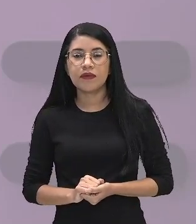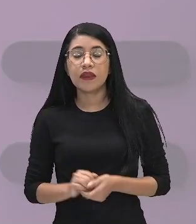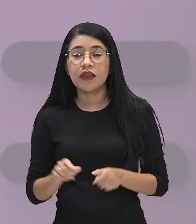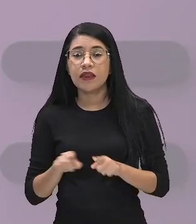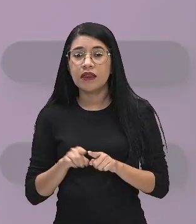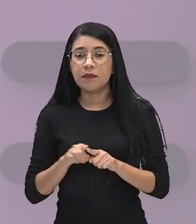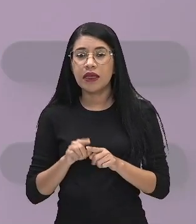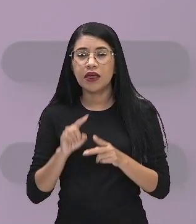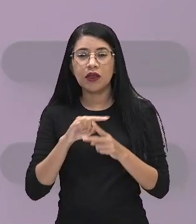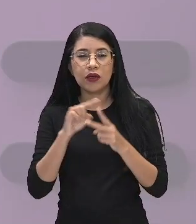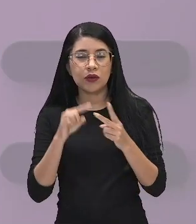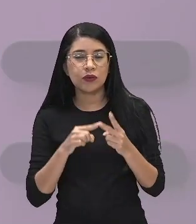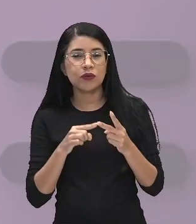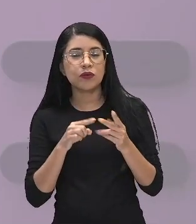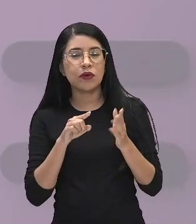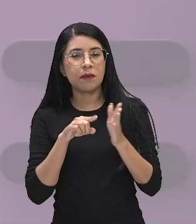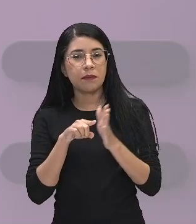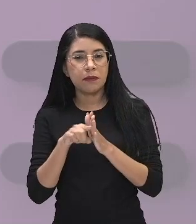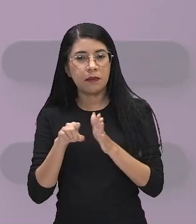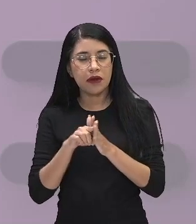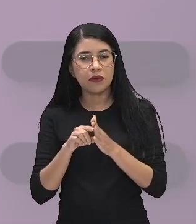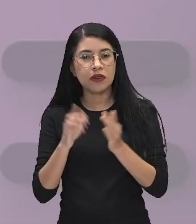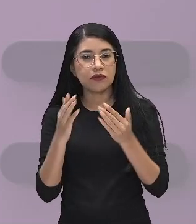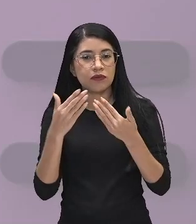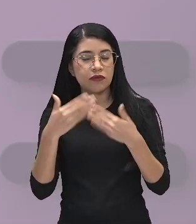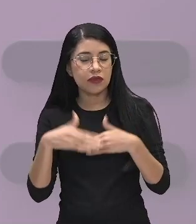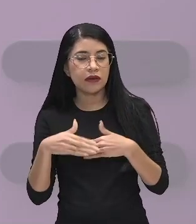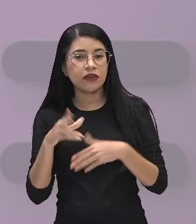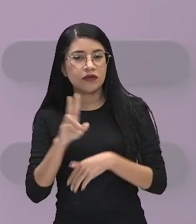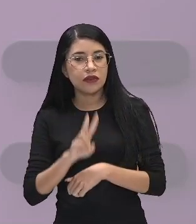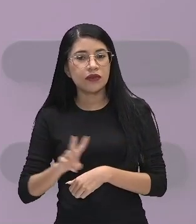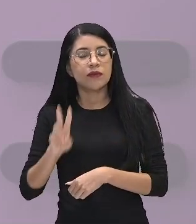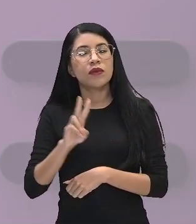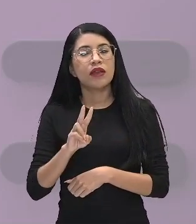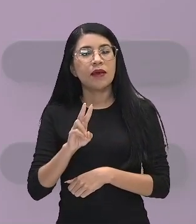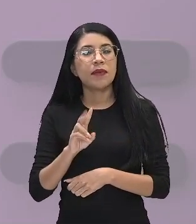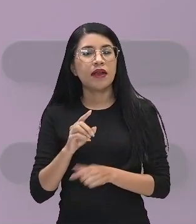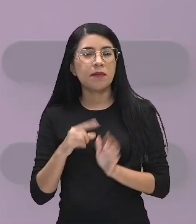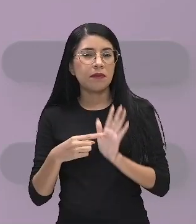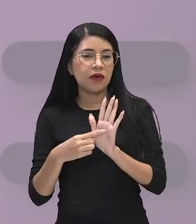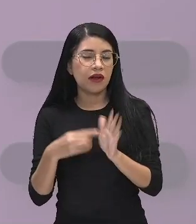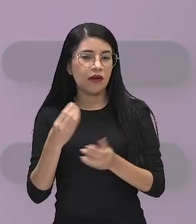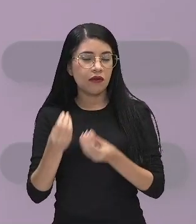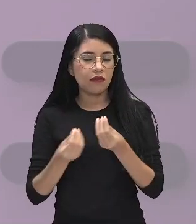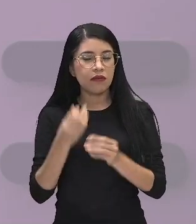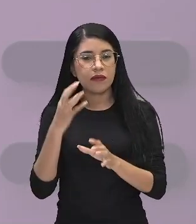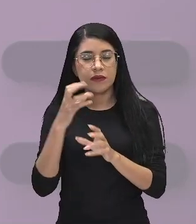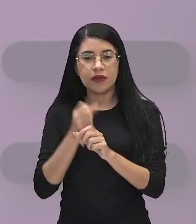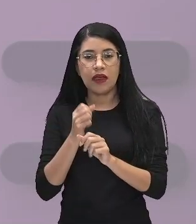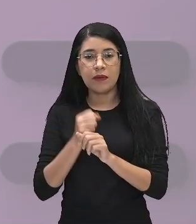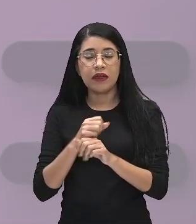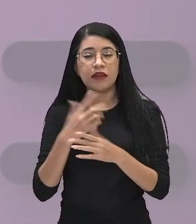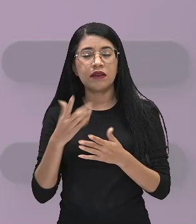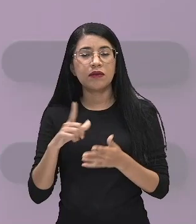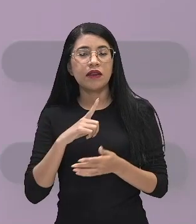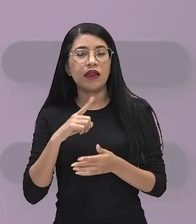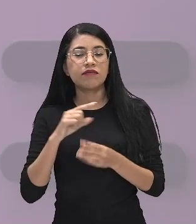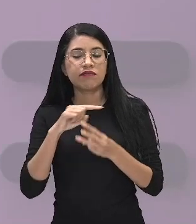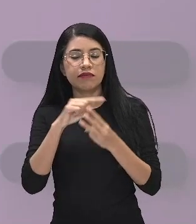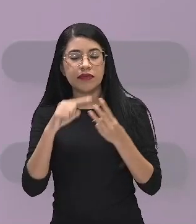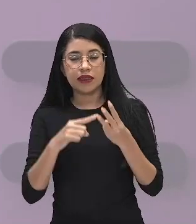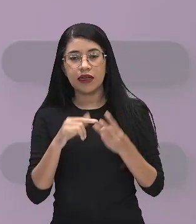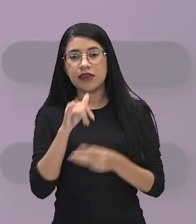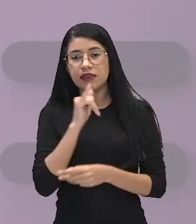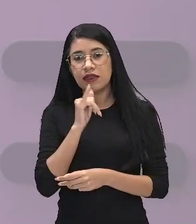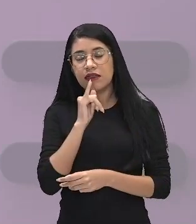duas questões de vestibular para a gente resolver, tá bom? Então, em cima dessas três questões que a gente vai trabalhar,